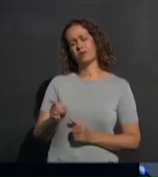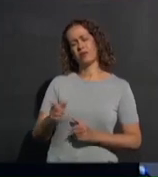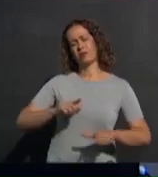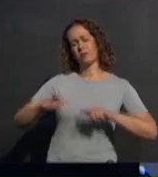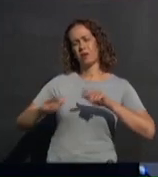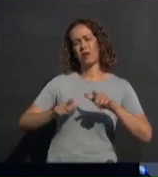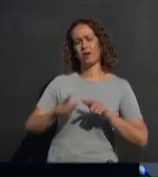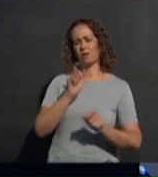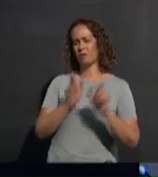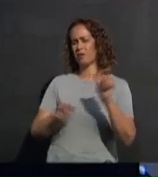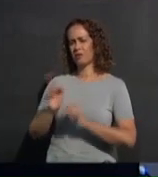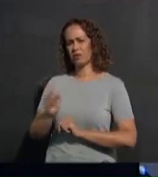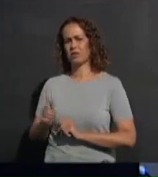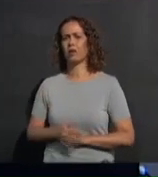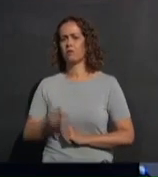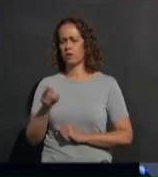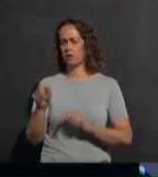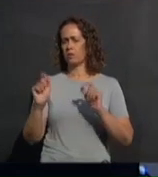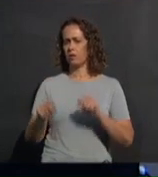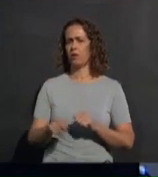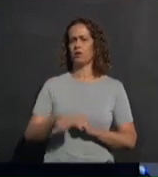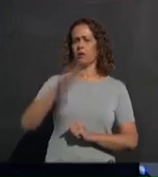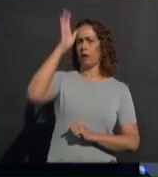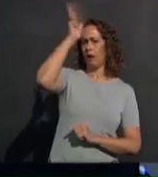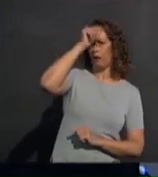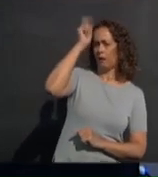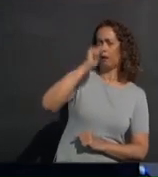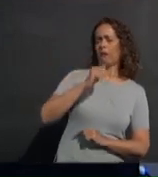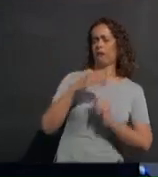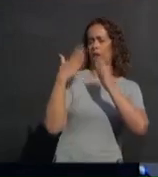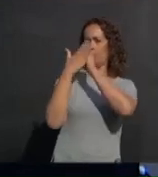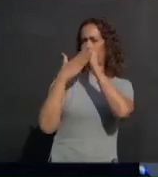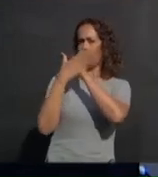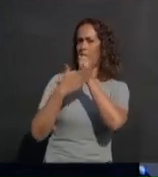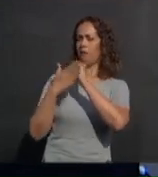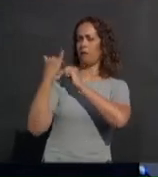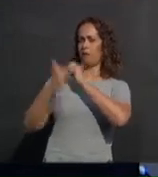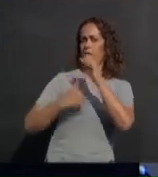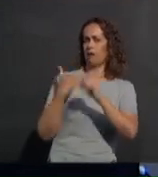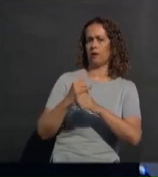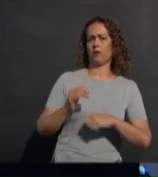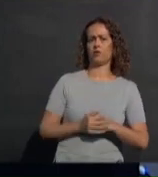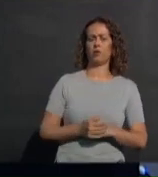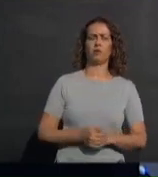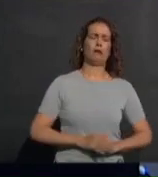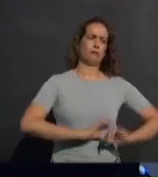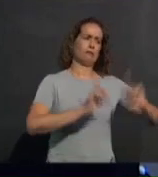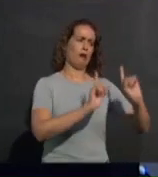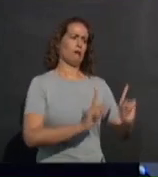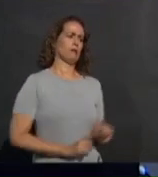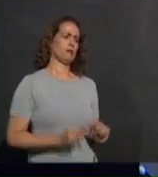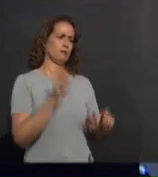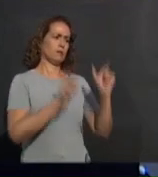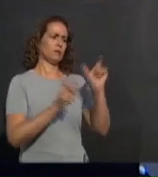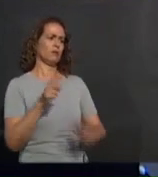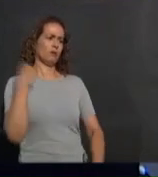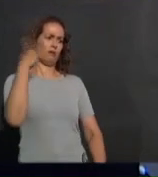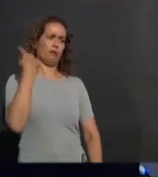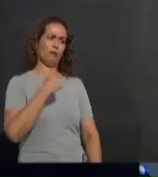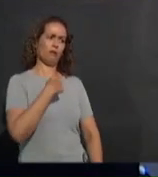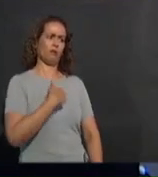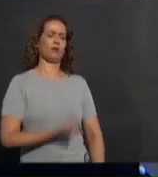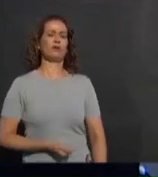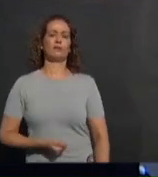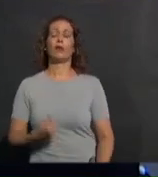isso. Ah, galinha, porco, internet, fica lá. Não, essas pessoas me põem doida. Falei: eu